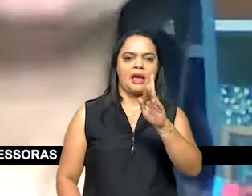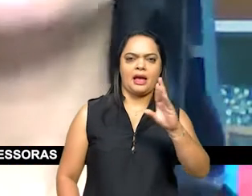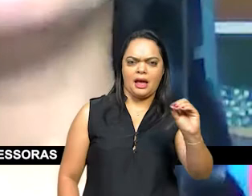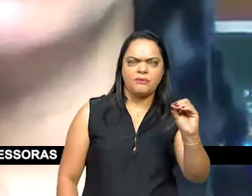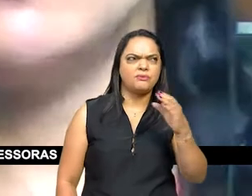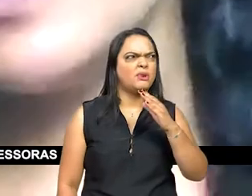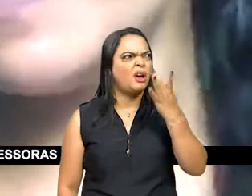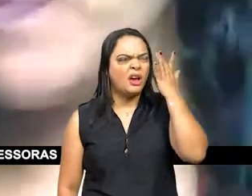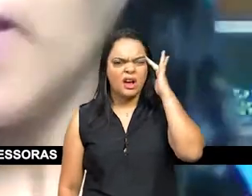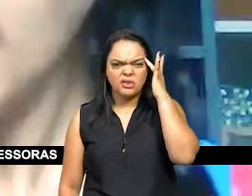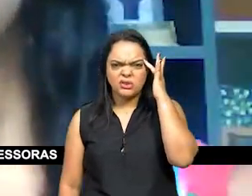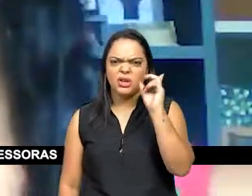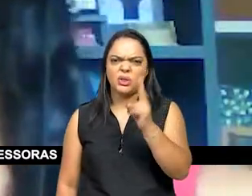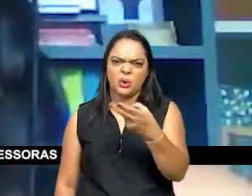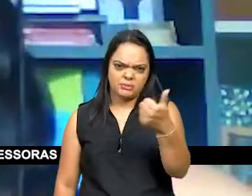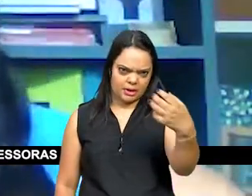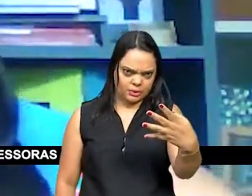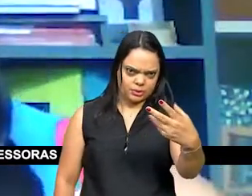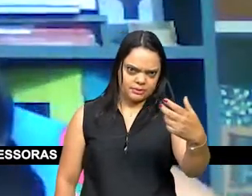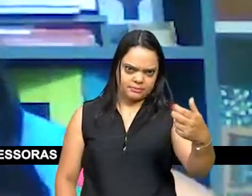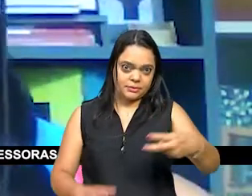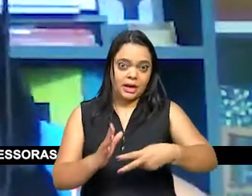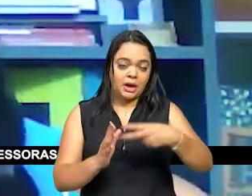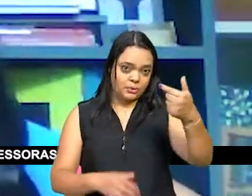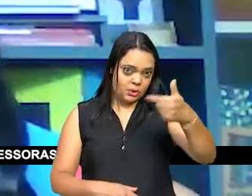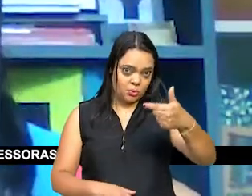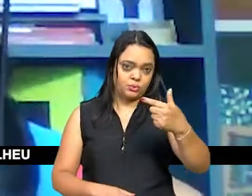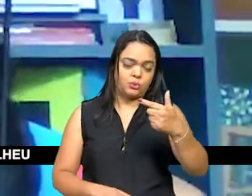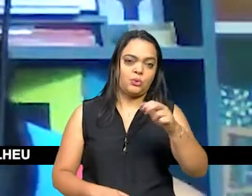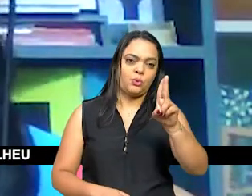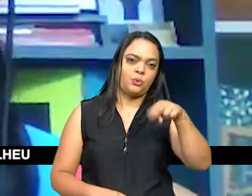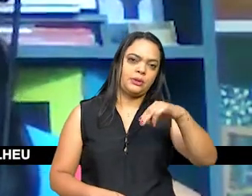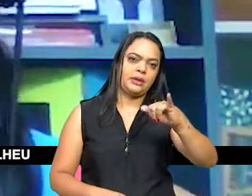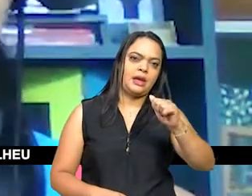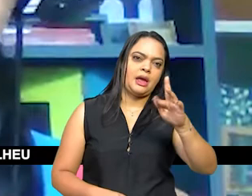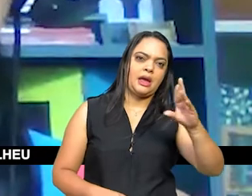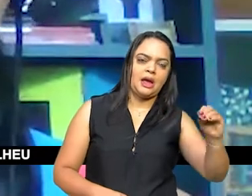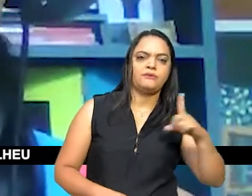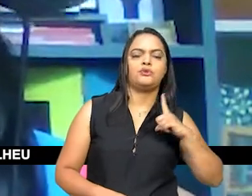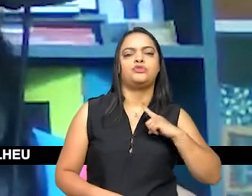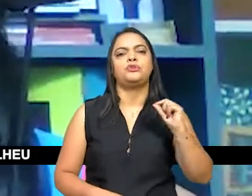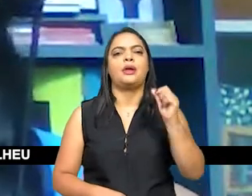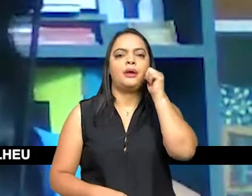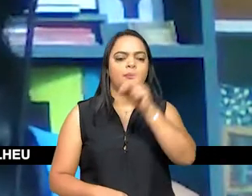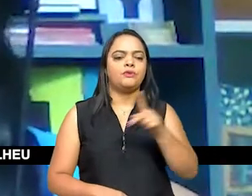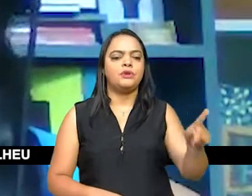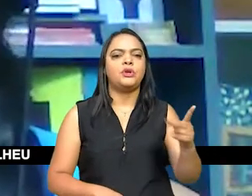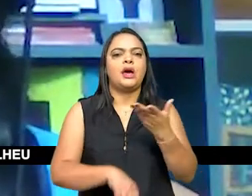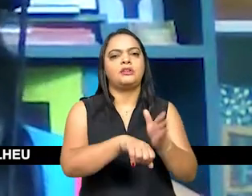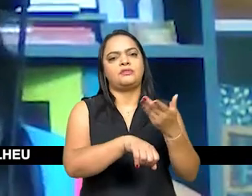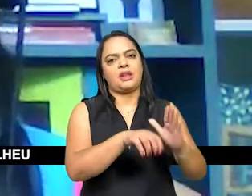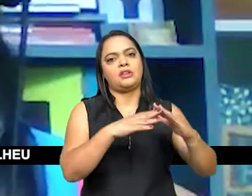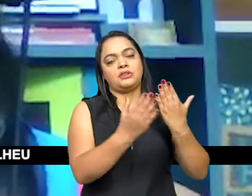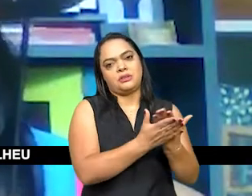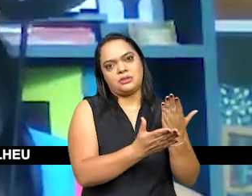edição, 2014, tinha um módulo em que, né, as professoras tinham que fazer uma atividade com seus alunos nas escolas e tal, e